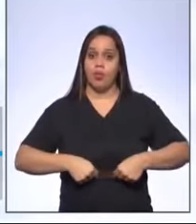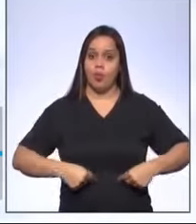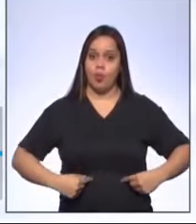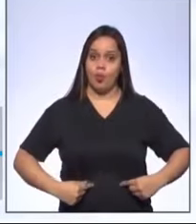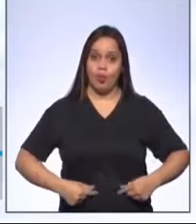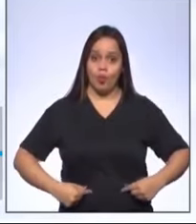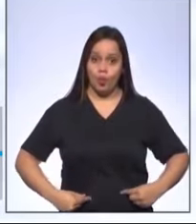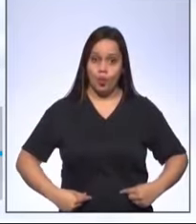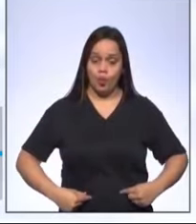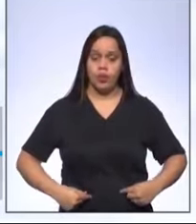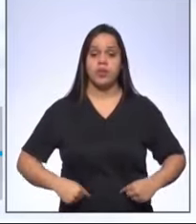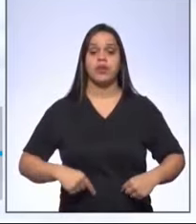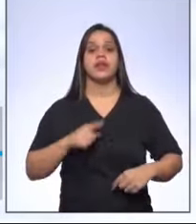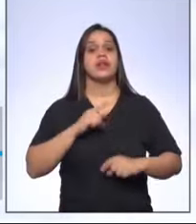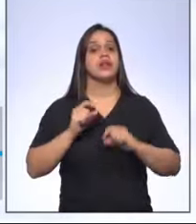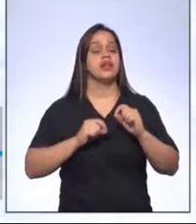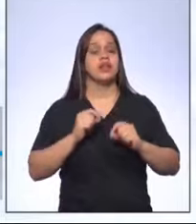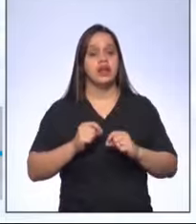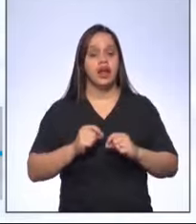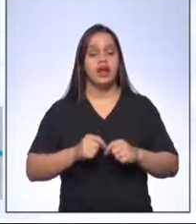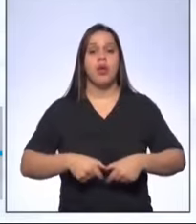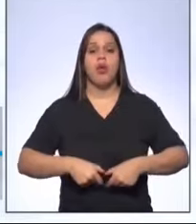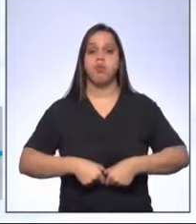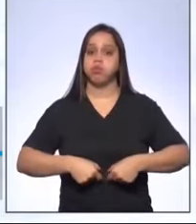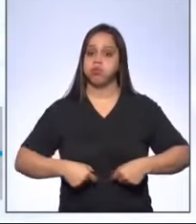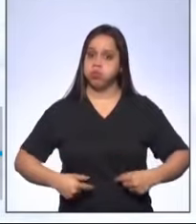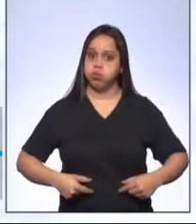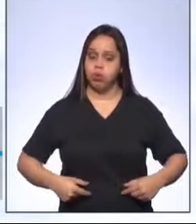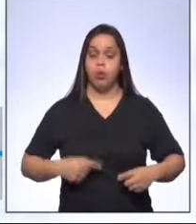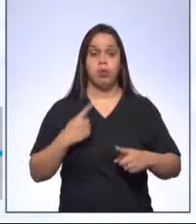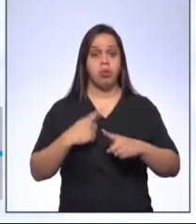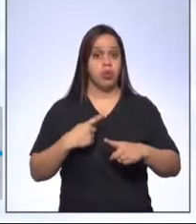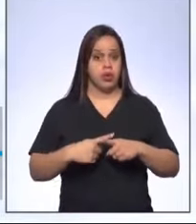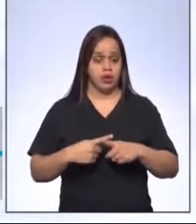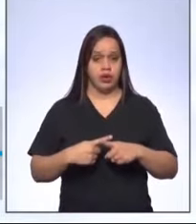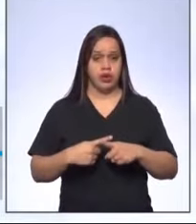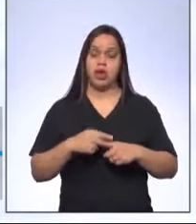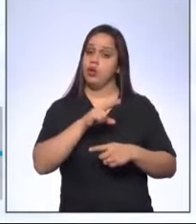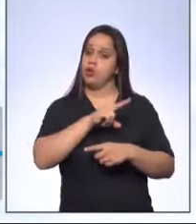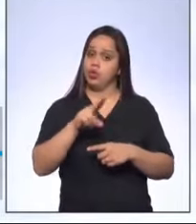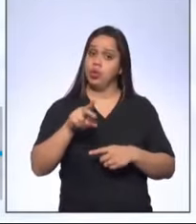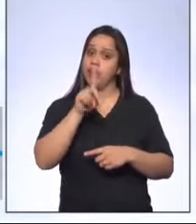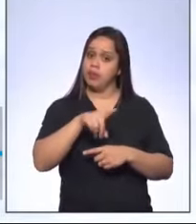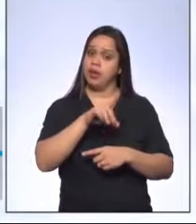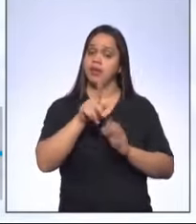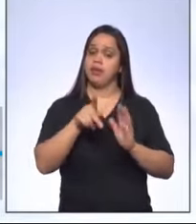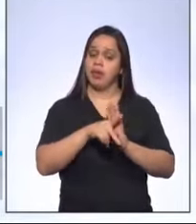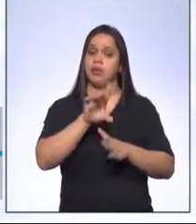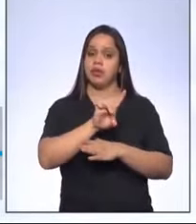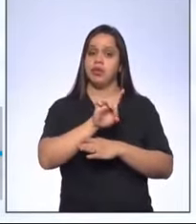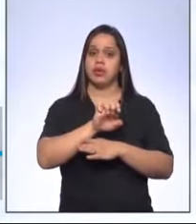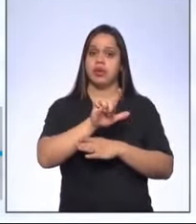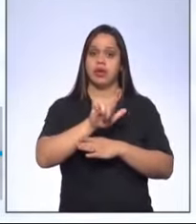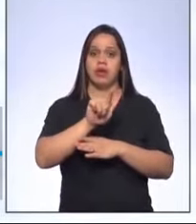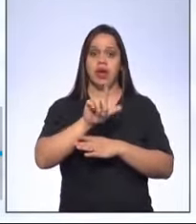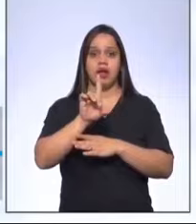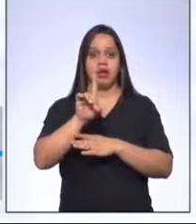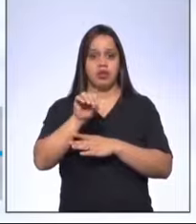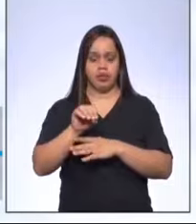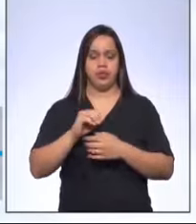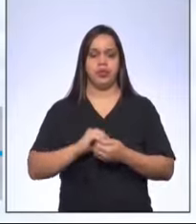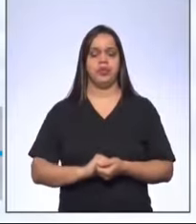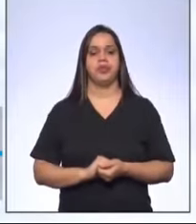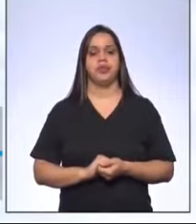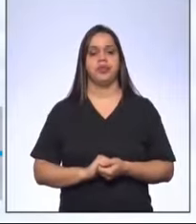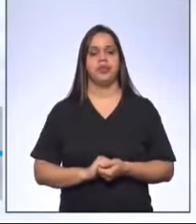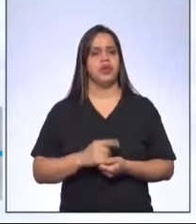Ah, então por que não fala fino? Porque o nome é delgado, tá bom? Então a gente tem que falar o nome, né?